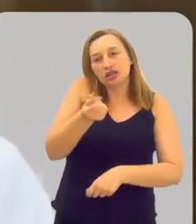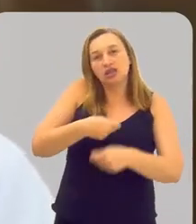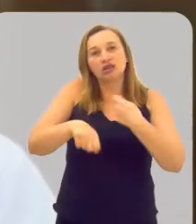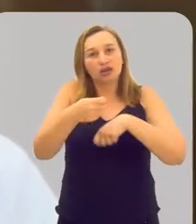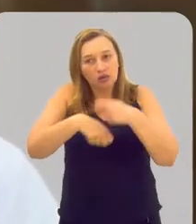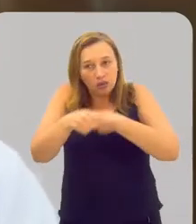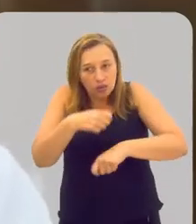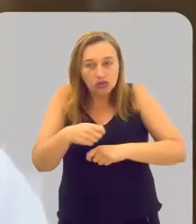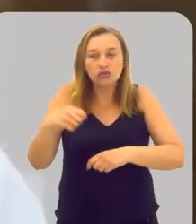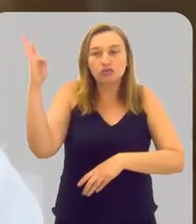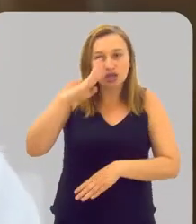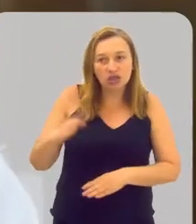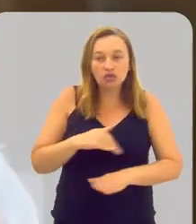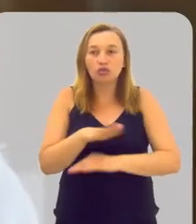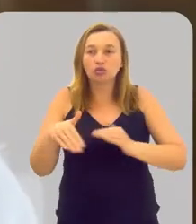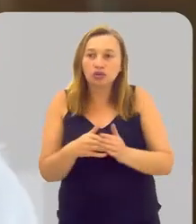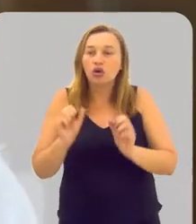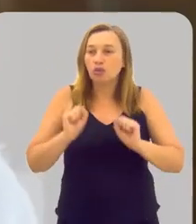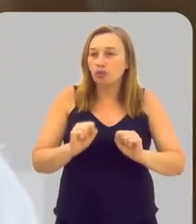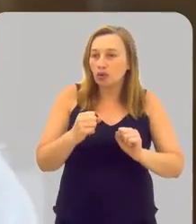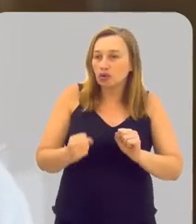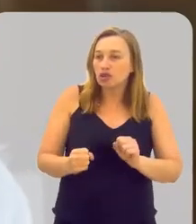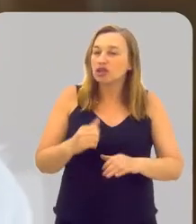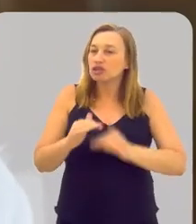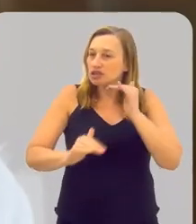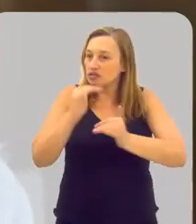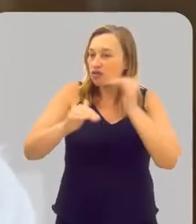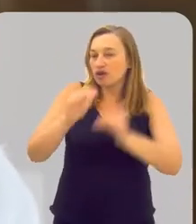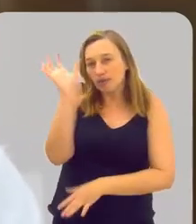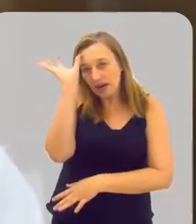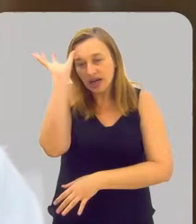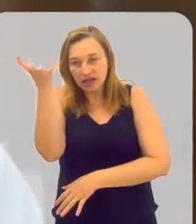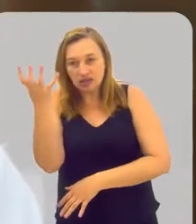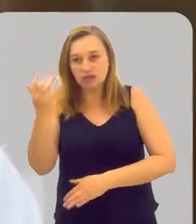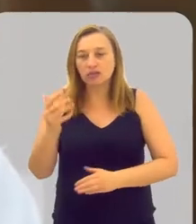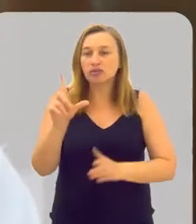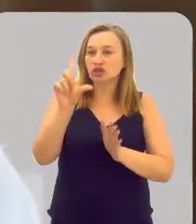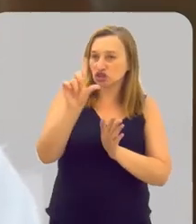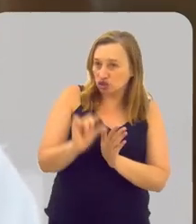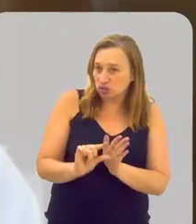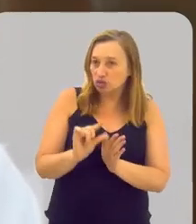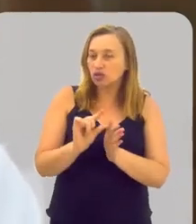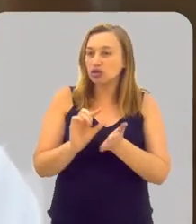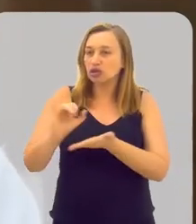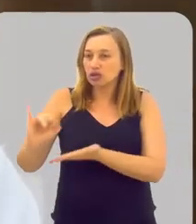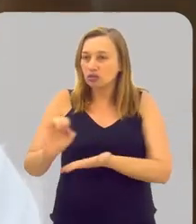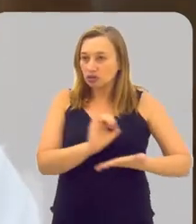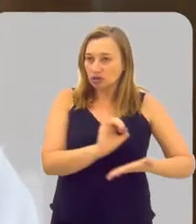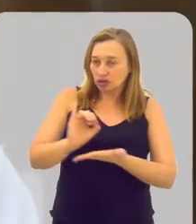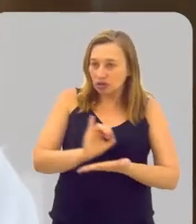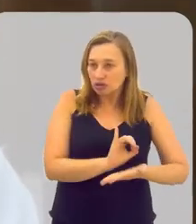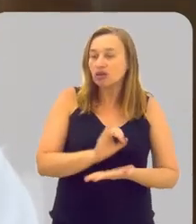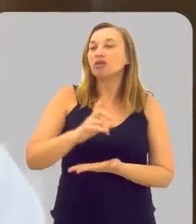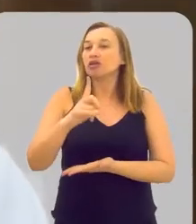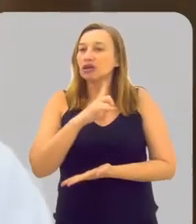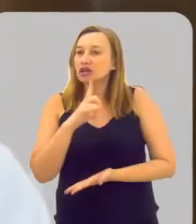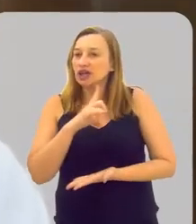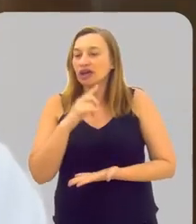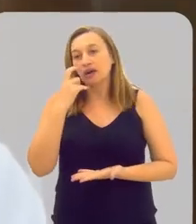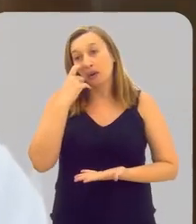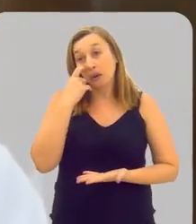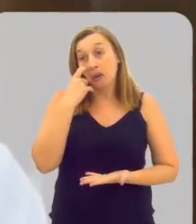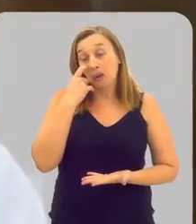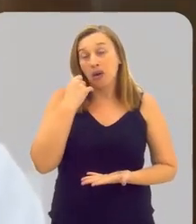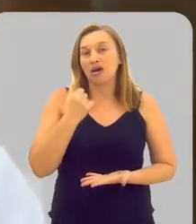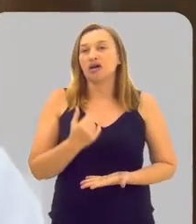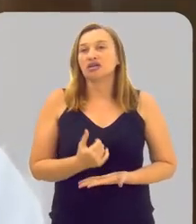como um todo, a gente pode desenvolver soluções para reduzir as importações que a gente tem destes